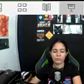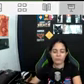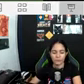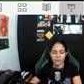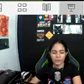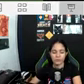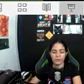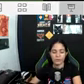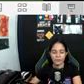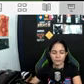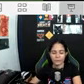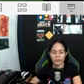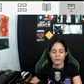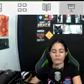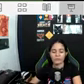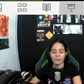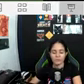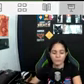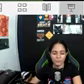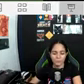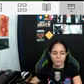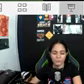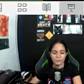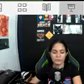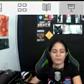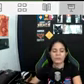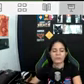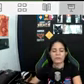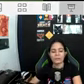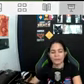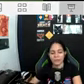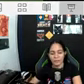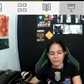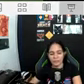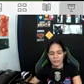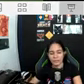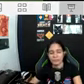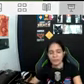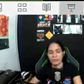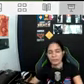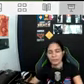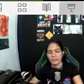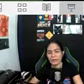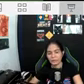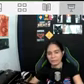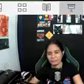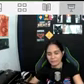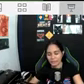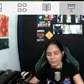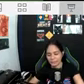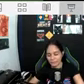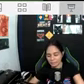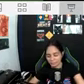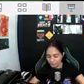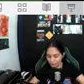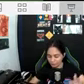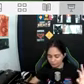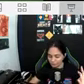certo? Você vai tomando Coca-Cola durante todo o dia, ali naquele período da aula,